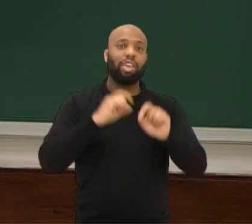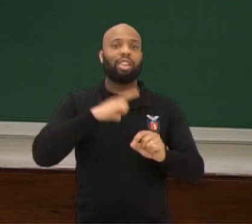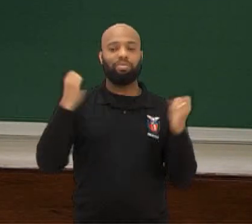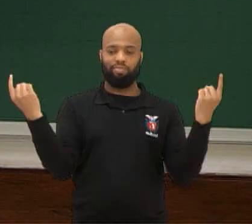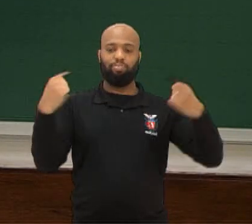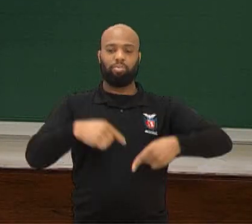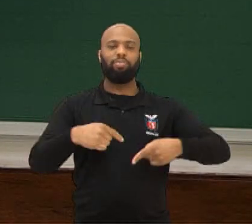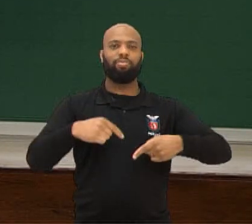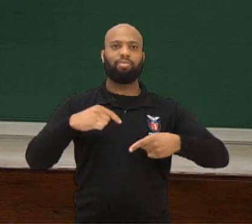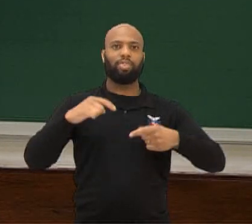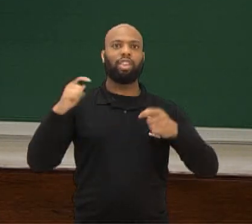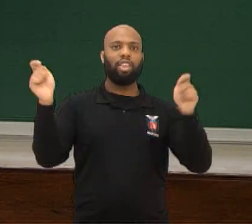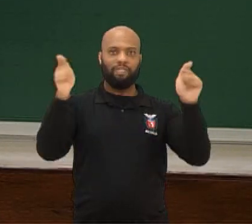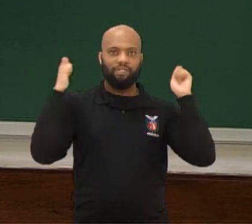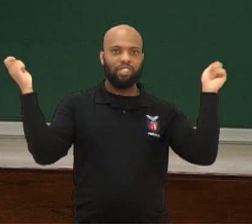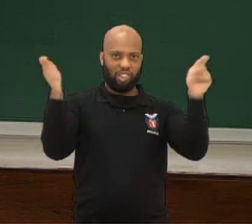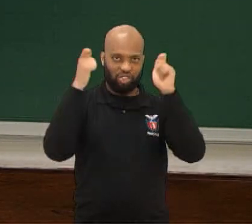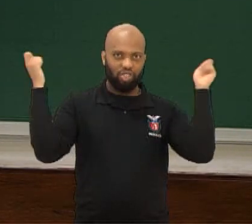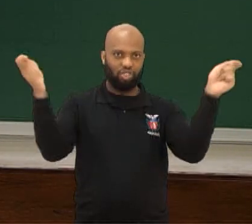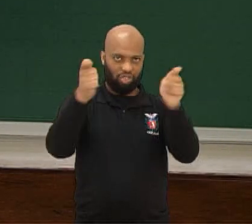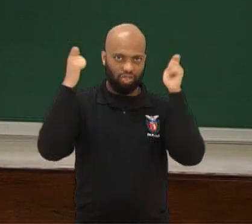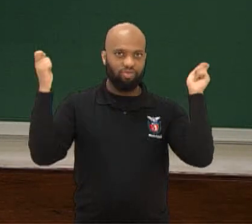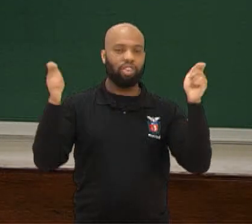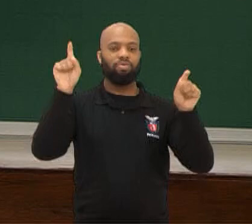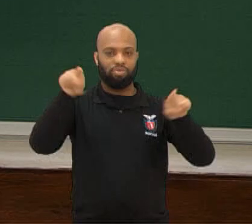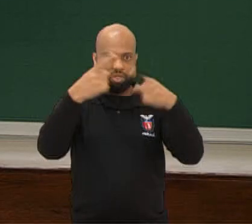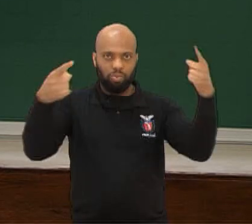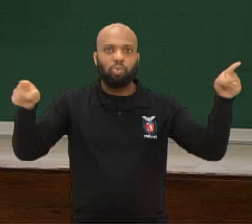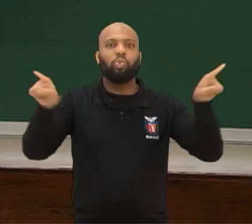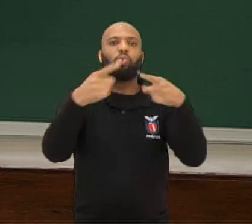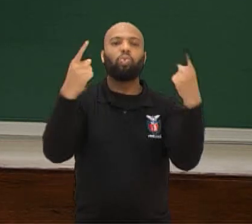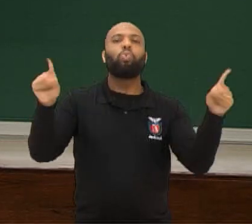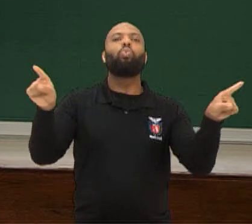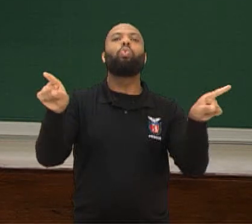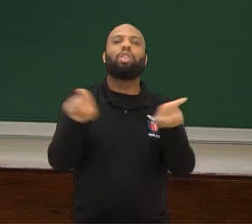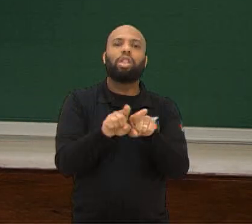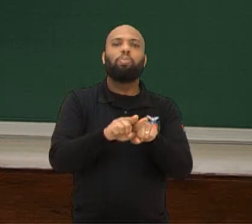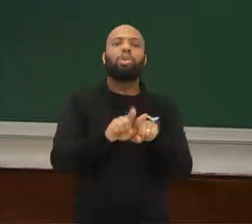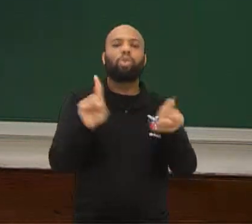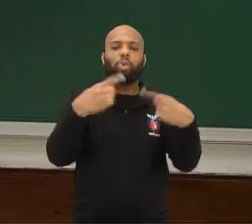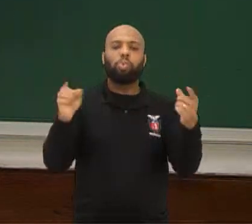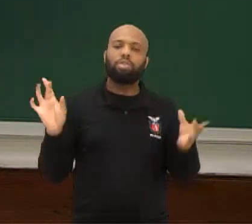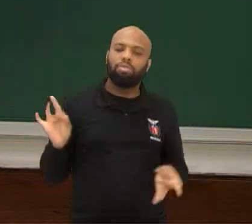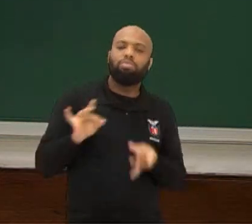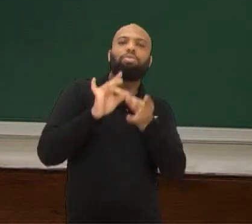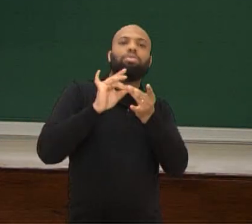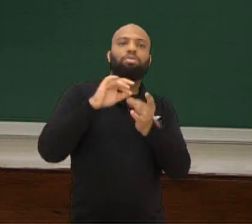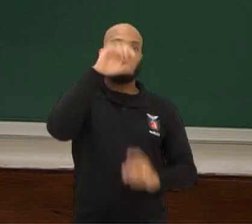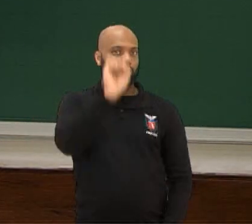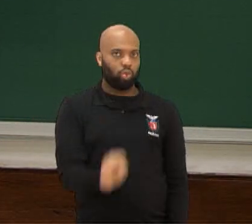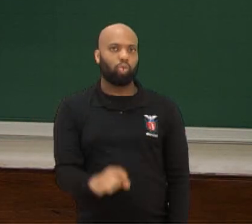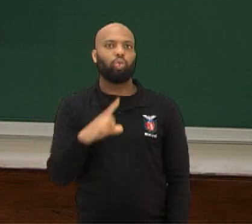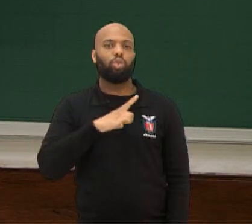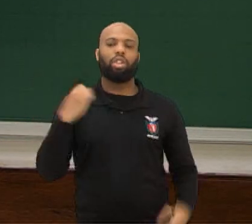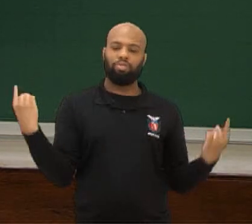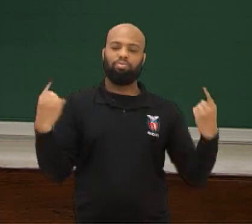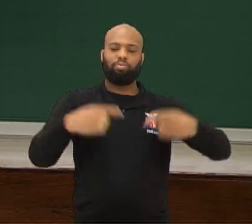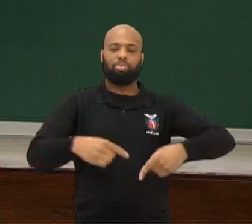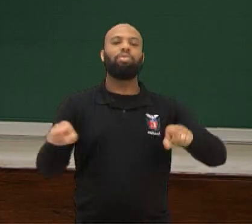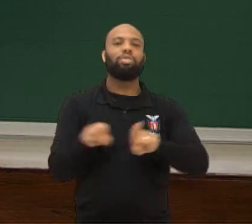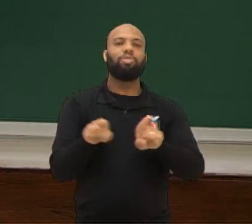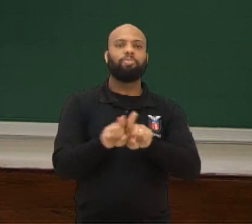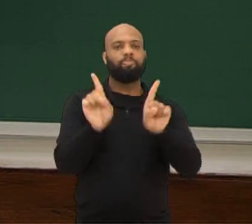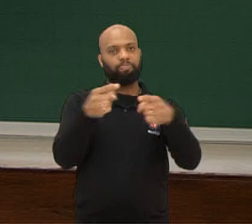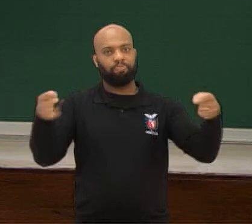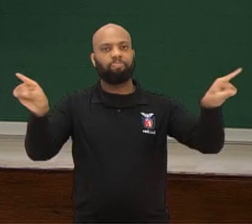música nativista, né, que é uma música específica da região sul, principalmente do Rio Grande do Sul, e aí tem lá uma concorrência de